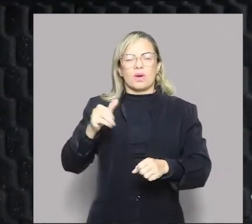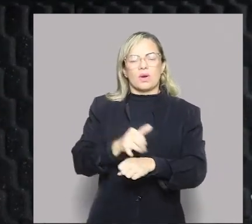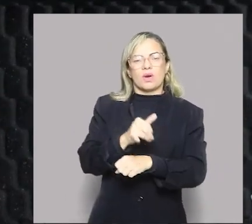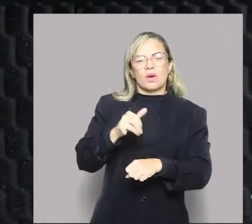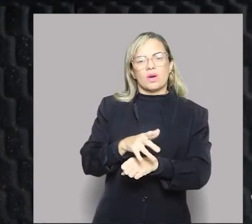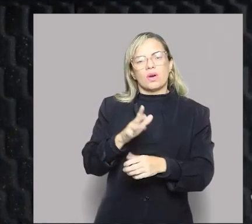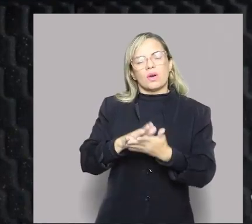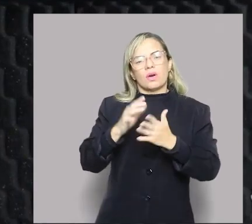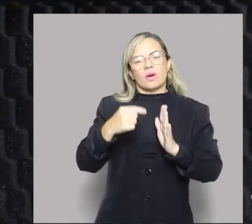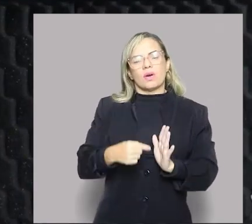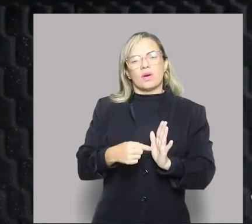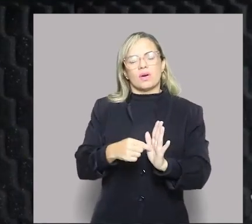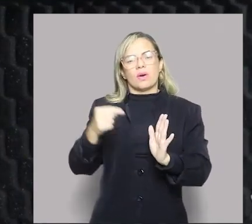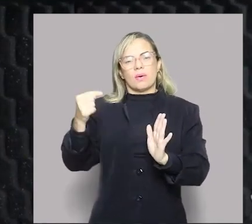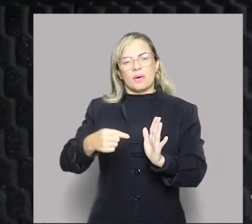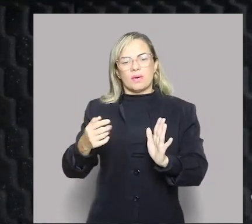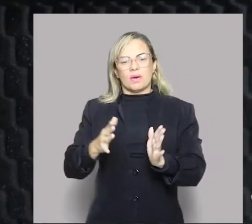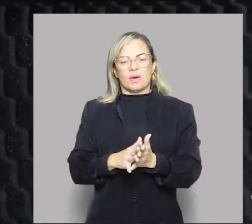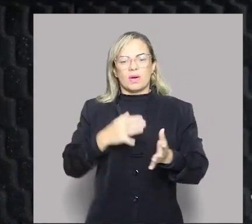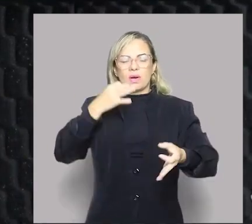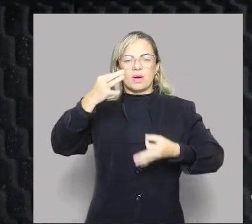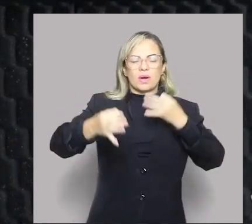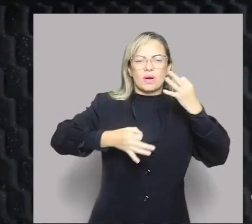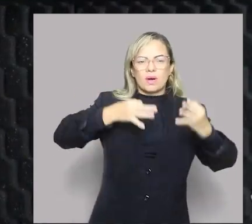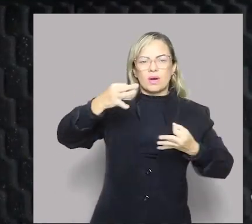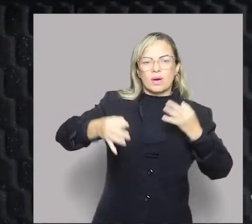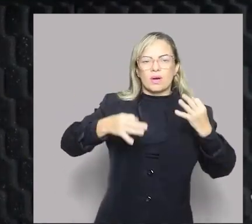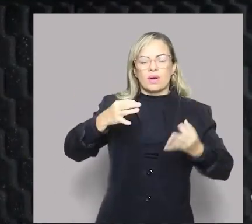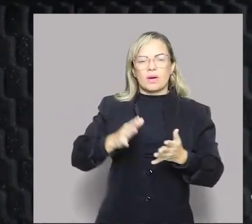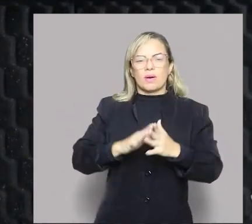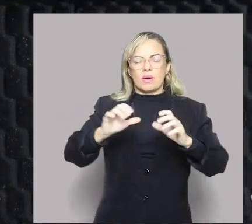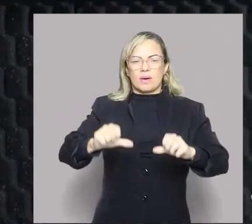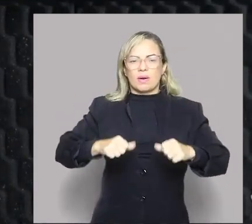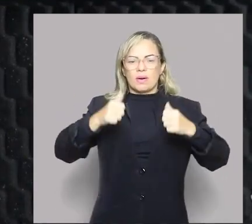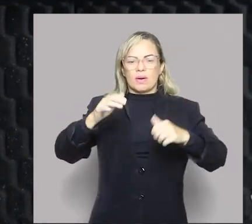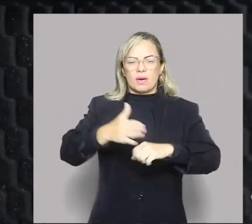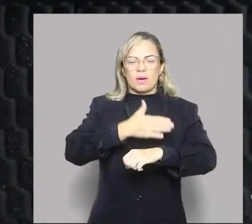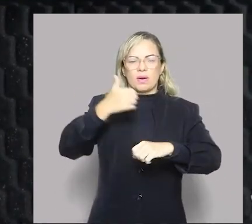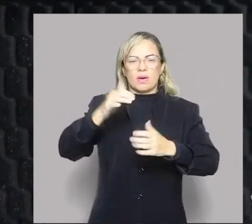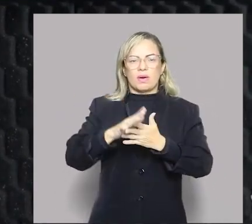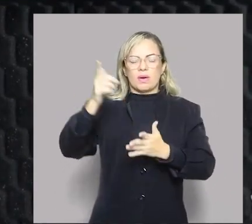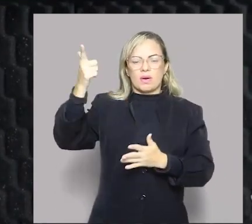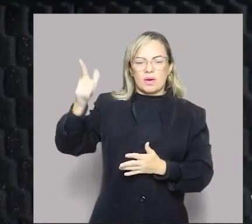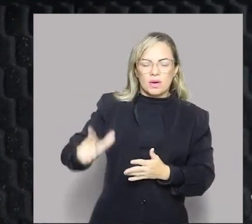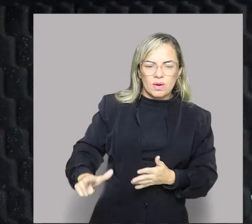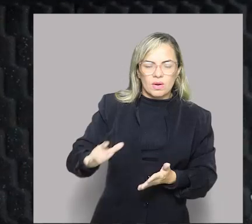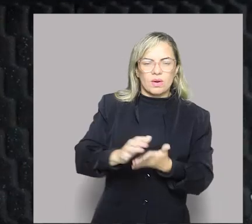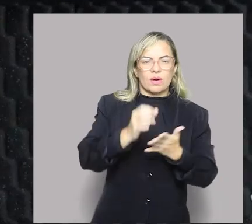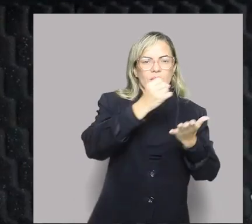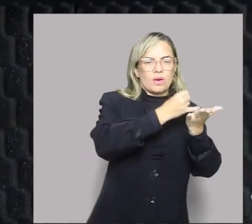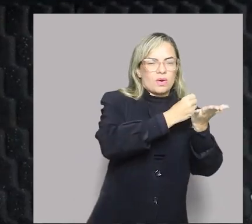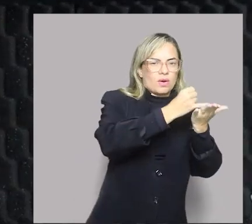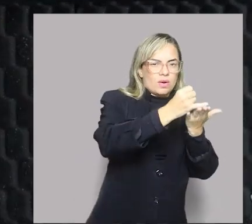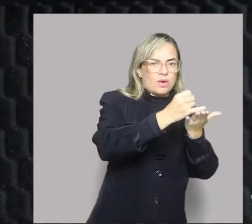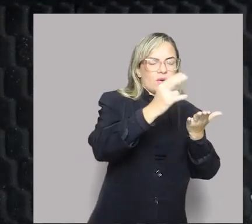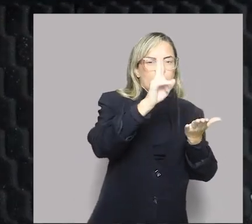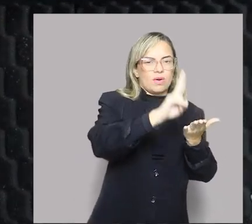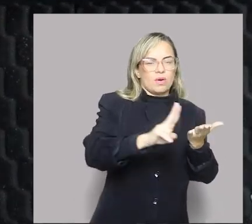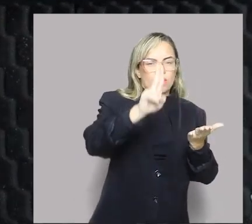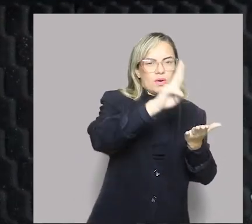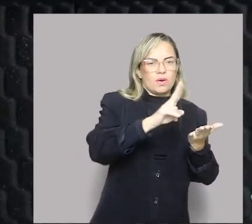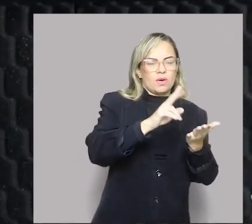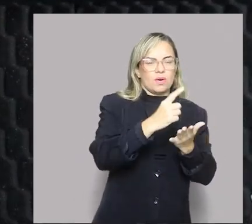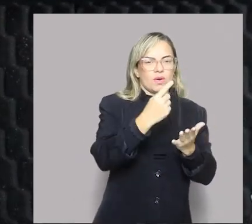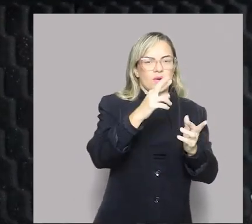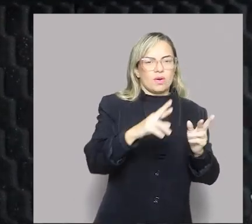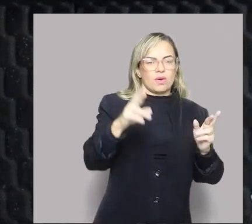para fazer esse argumento ficar ainda maior, tá? Então, vamos repetir. Na sua introdução, você utiliza uma